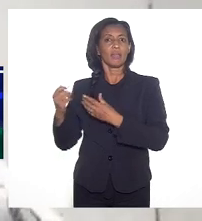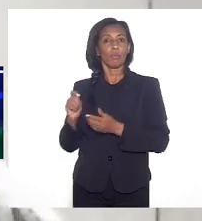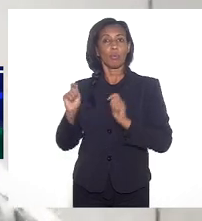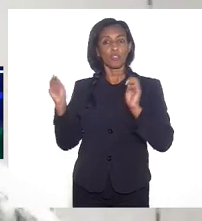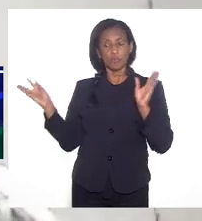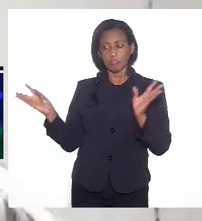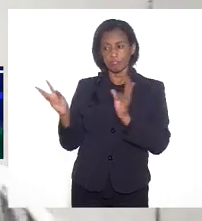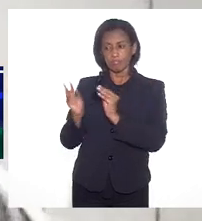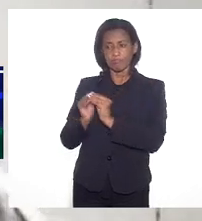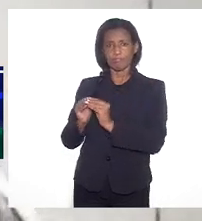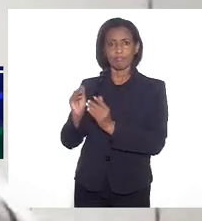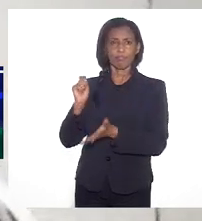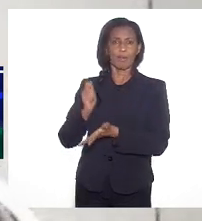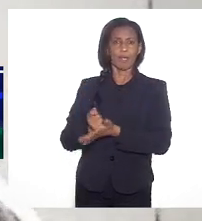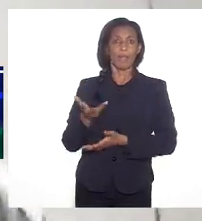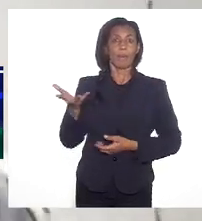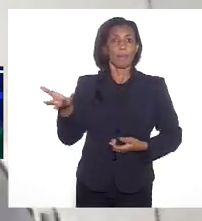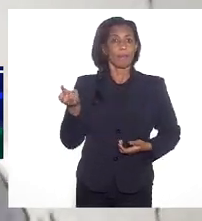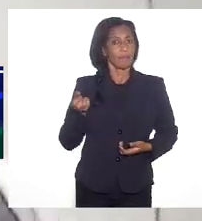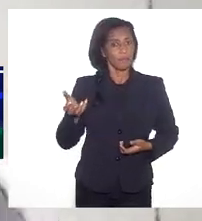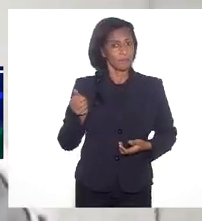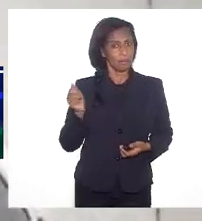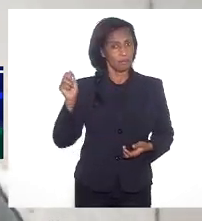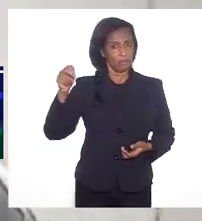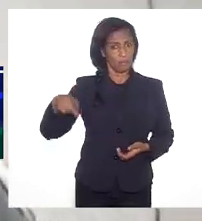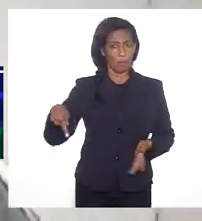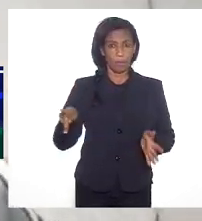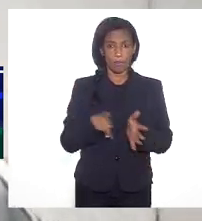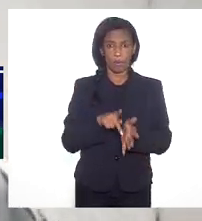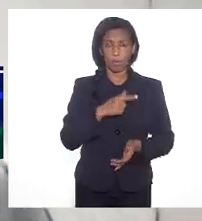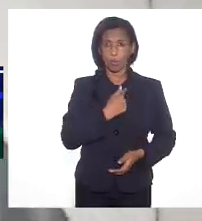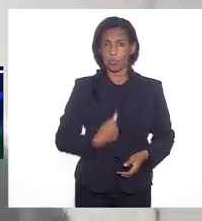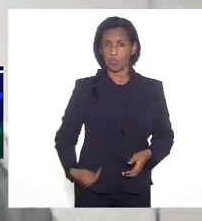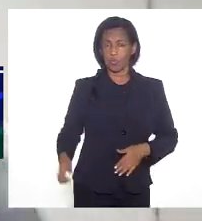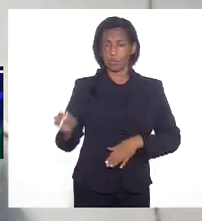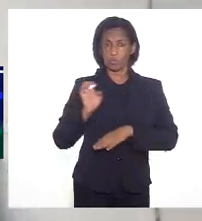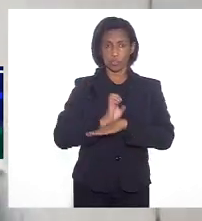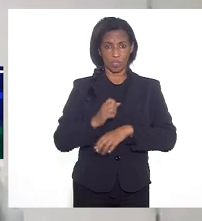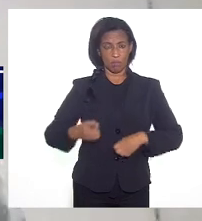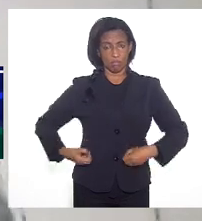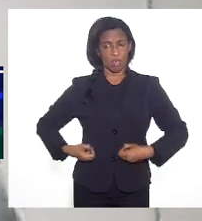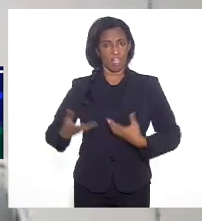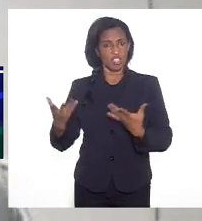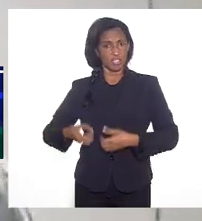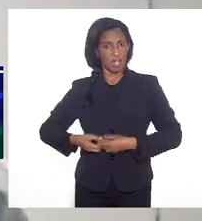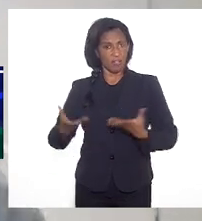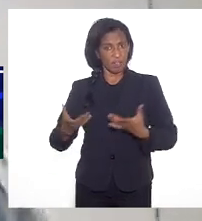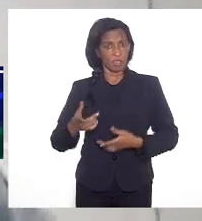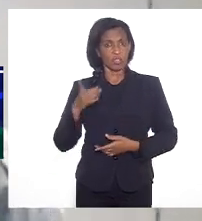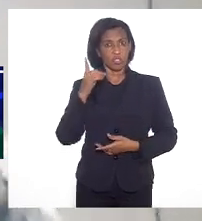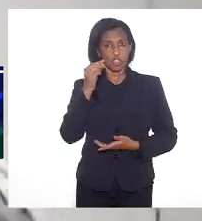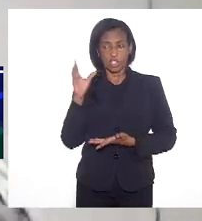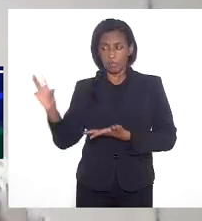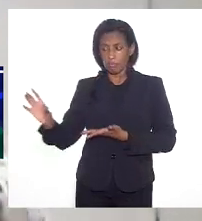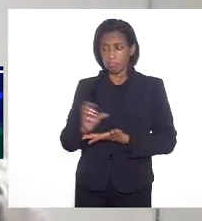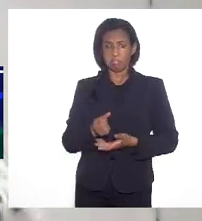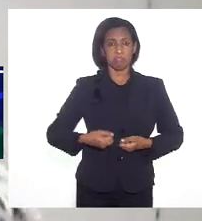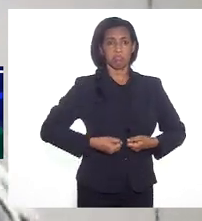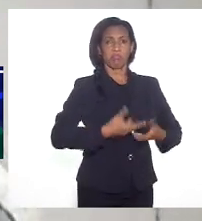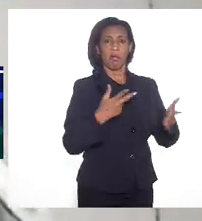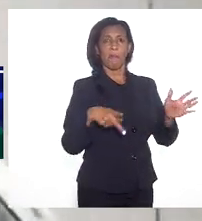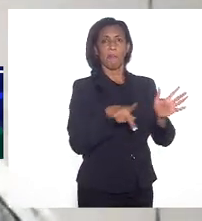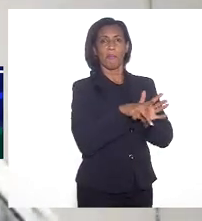pagamento dessas aposentadorias e pensões o próprio governo do estado gastava o dinheiro dos servidores como parte do seu